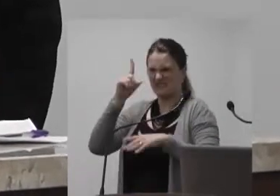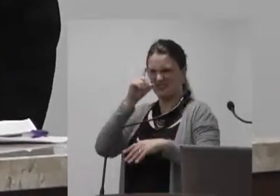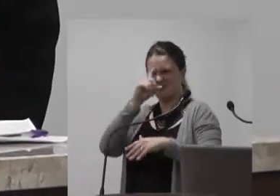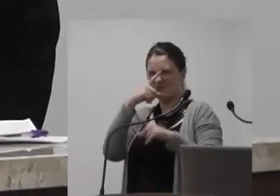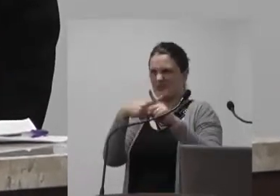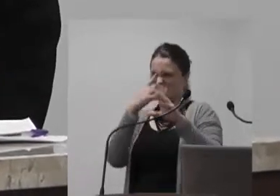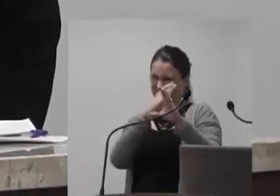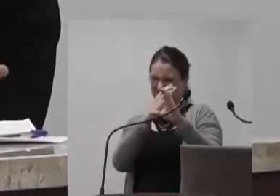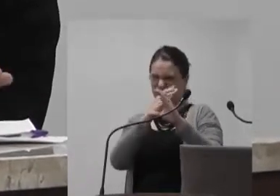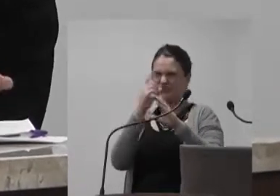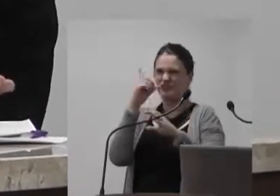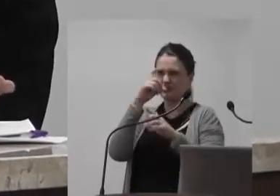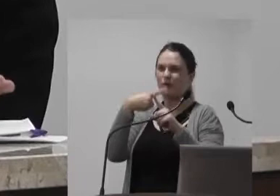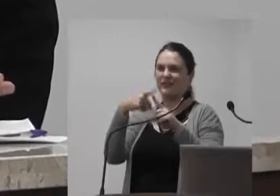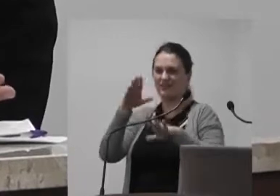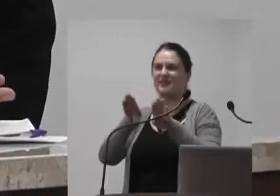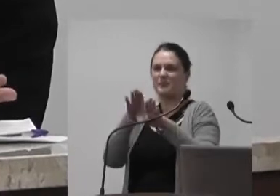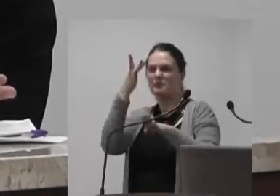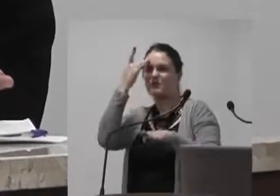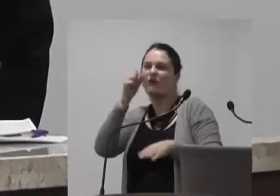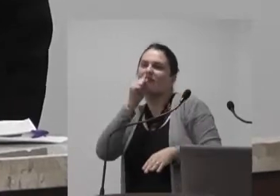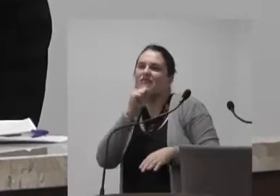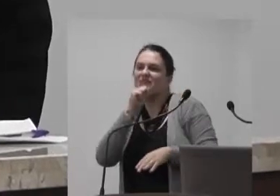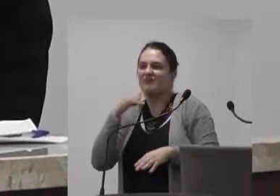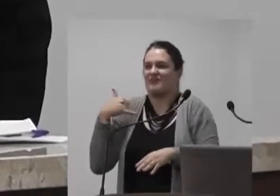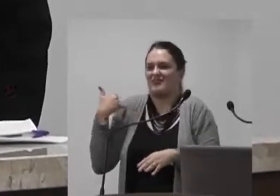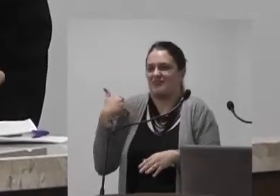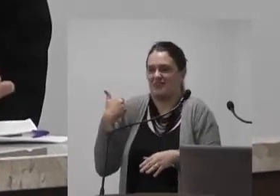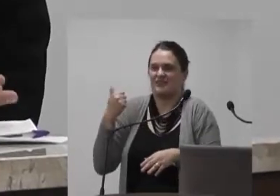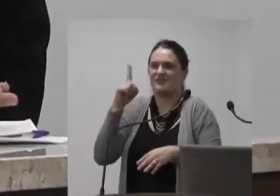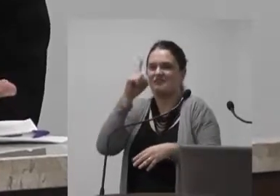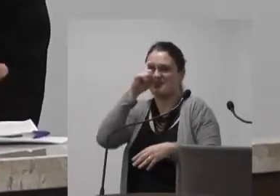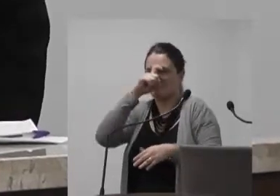por tantas dificuldades e, às vezes,